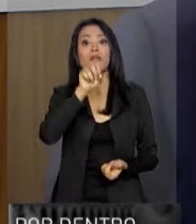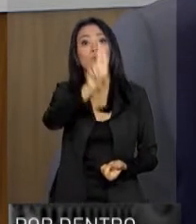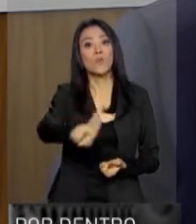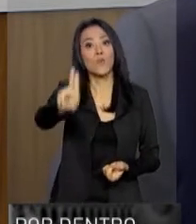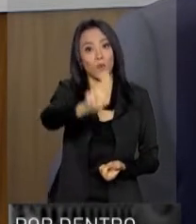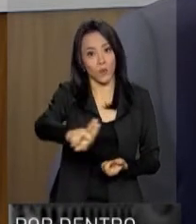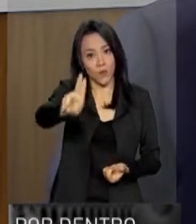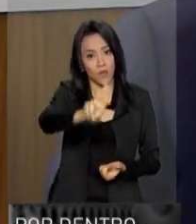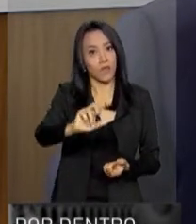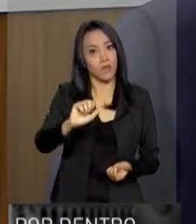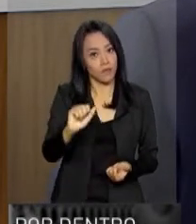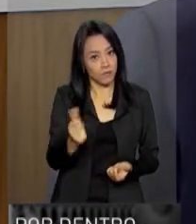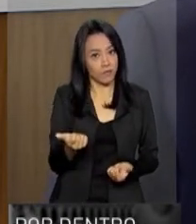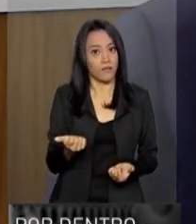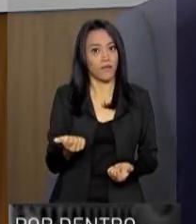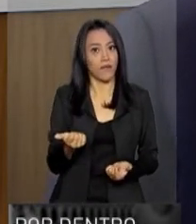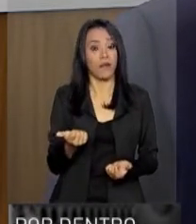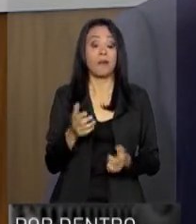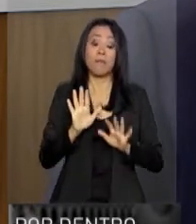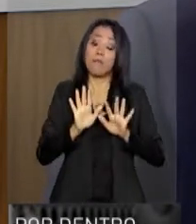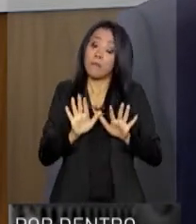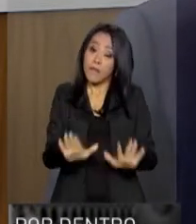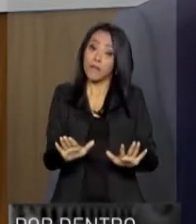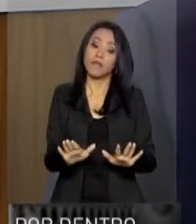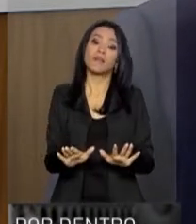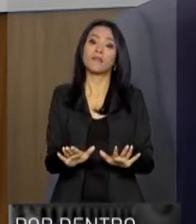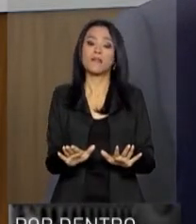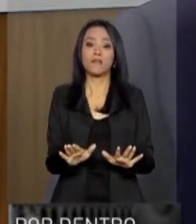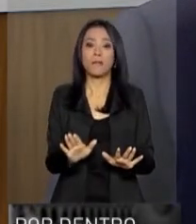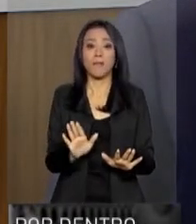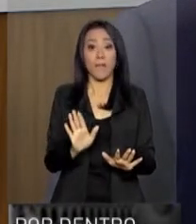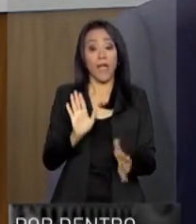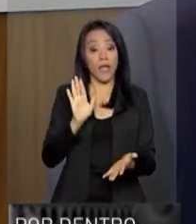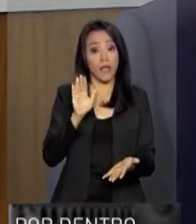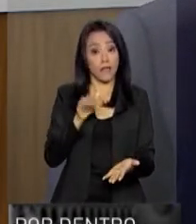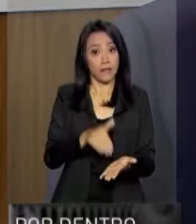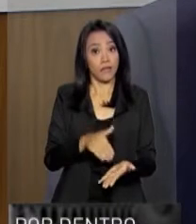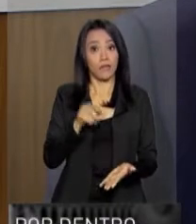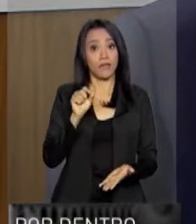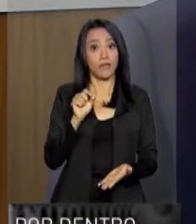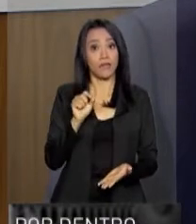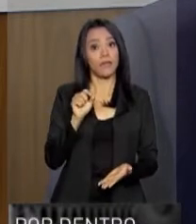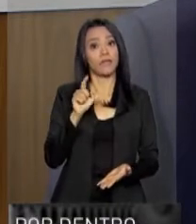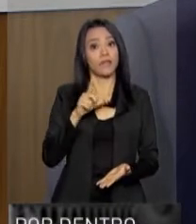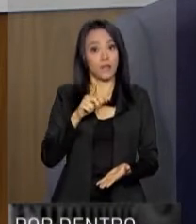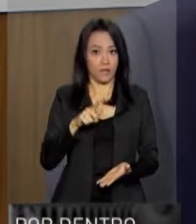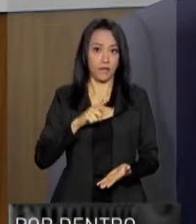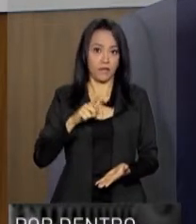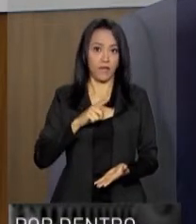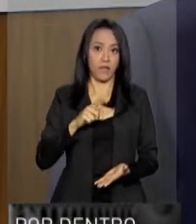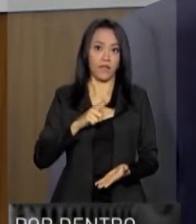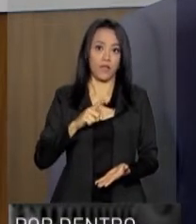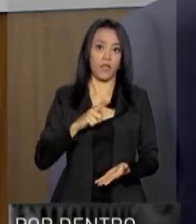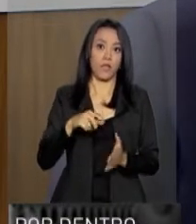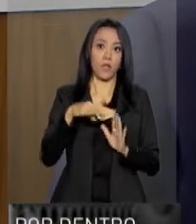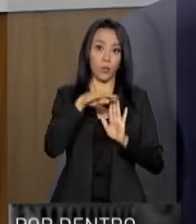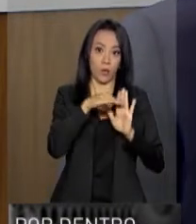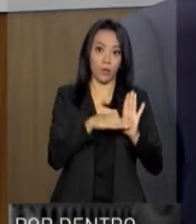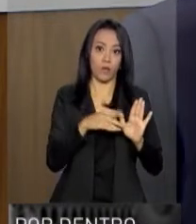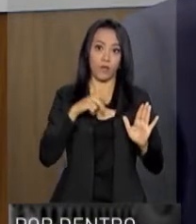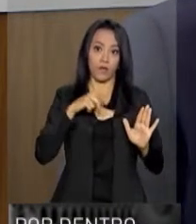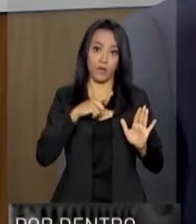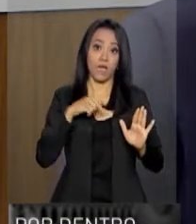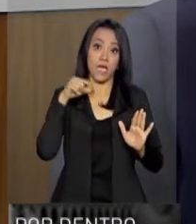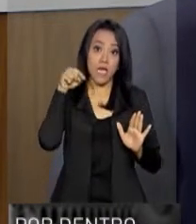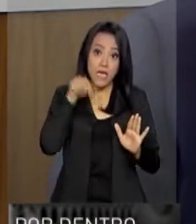têm um custo evidente não é é mas até nessa questão existe uma vantagem muito grande que o programa envolve esse